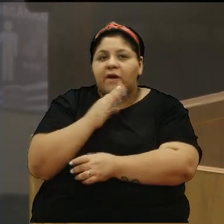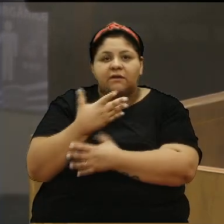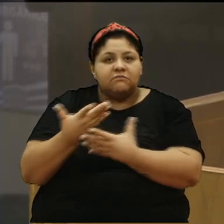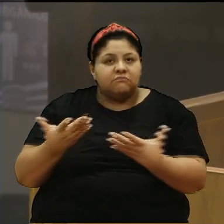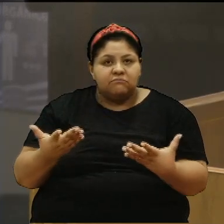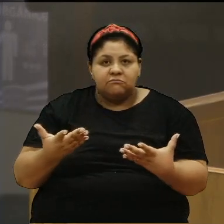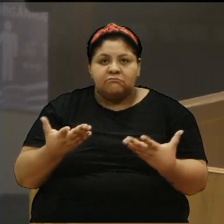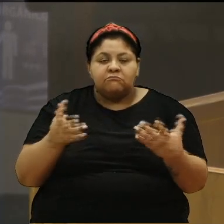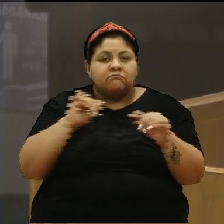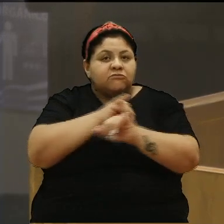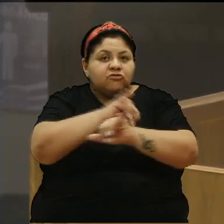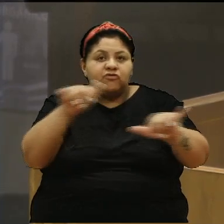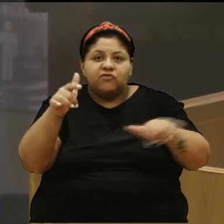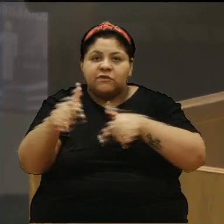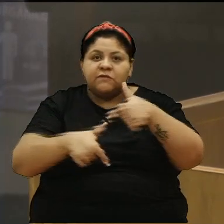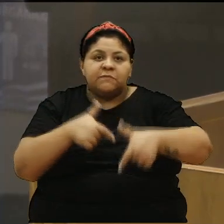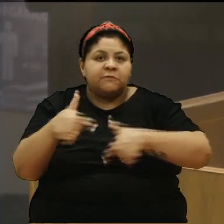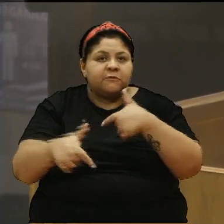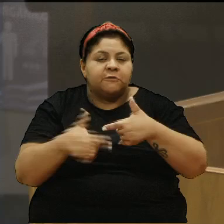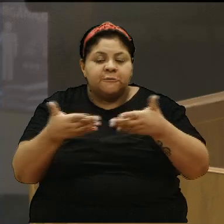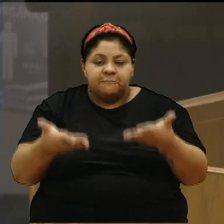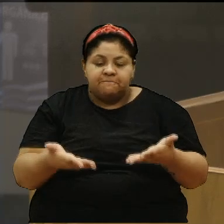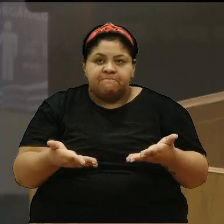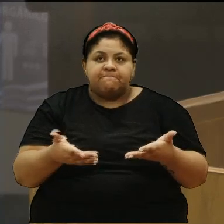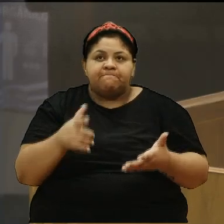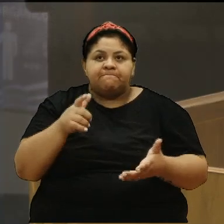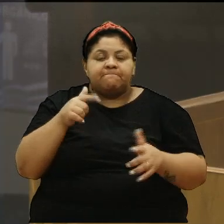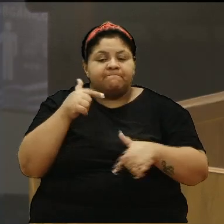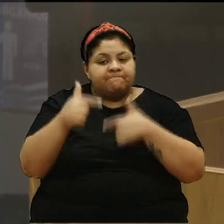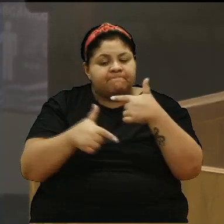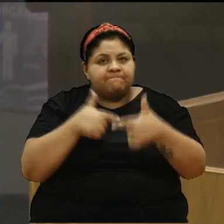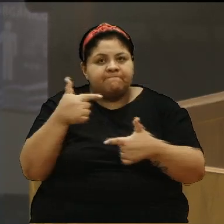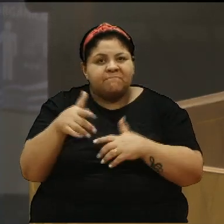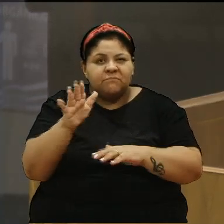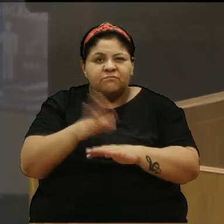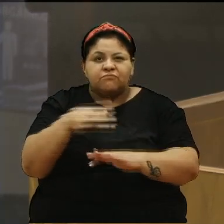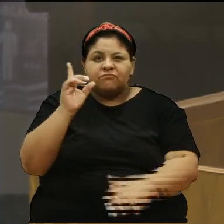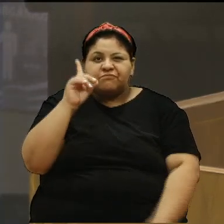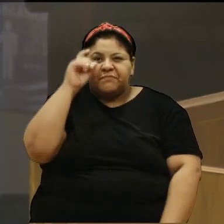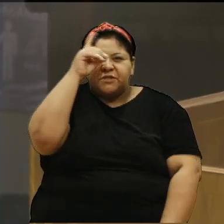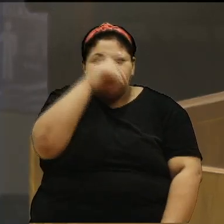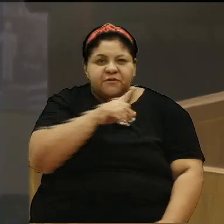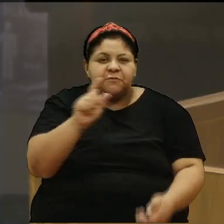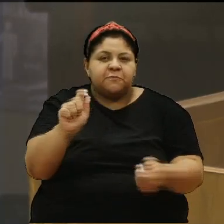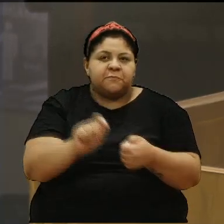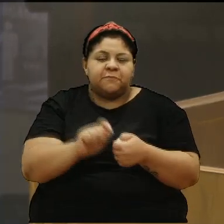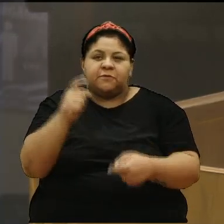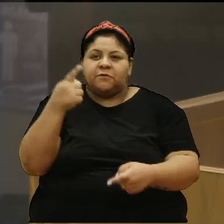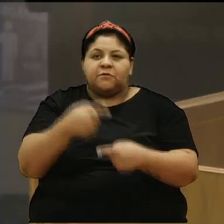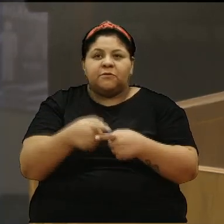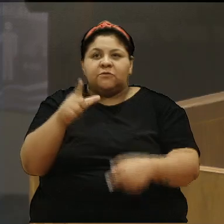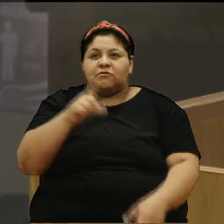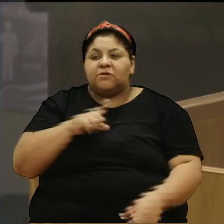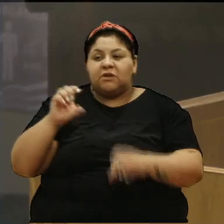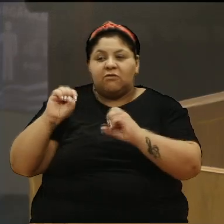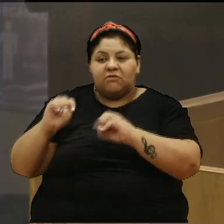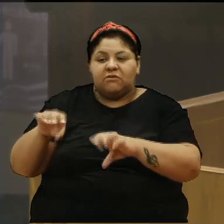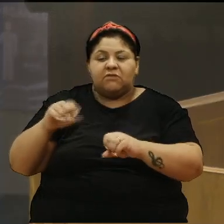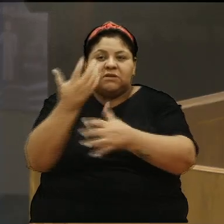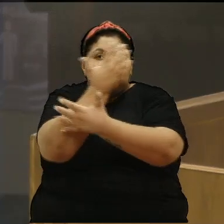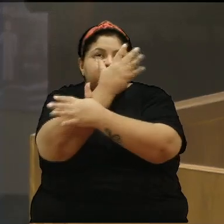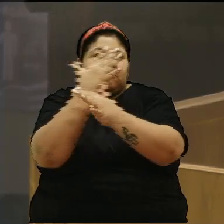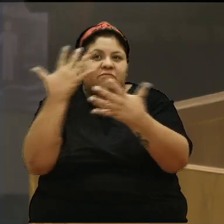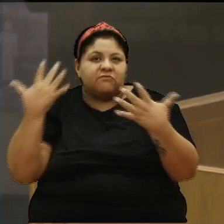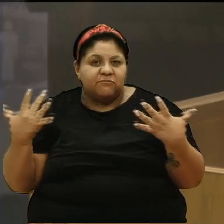não divulgam esse trabalho. E esse trabalho está cada vez mais difícil de fazer, porque não se tem educação ambiental,